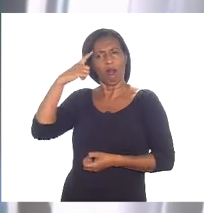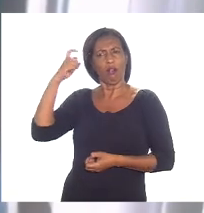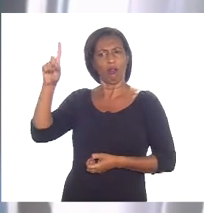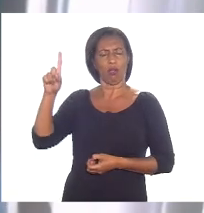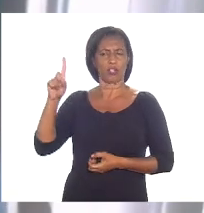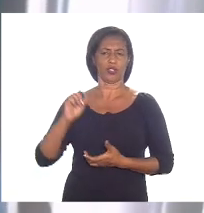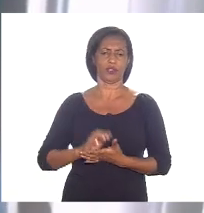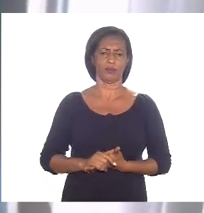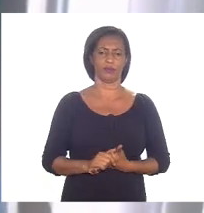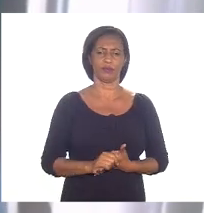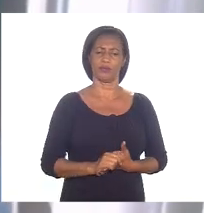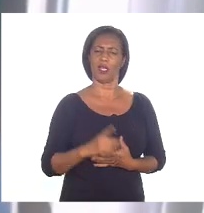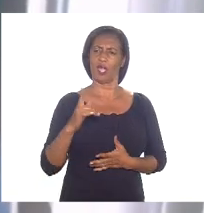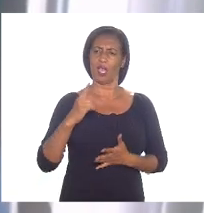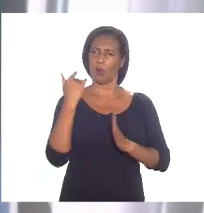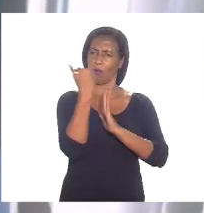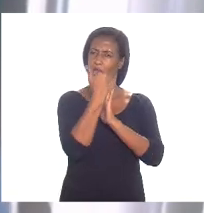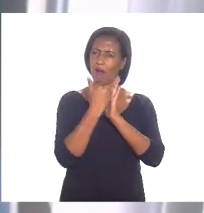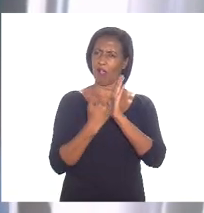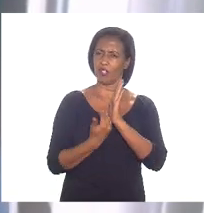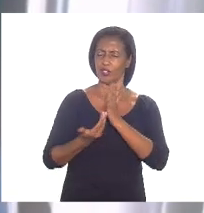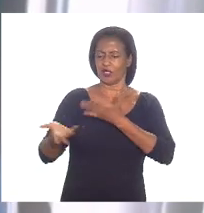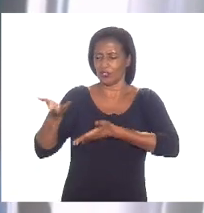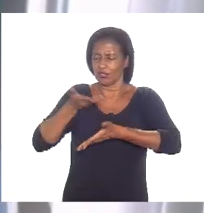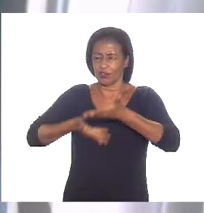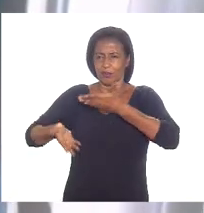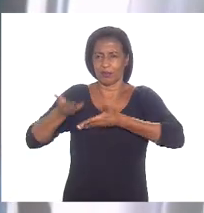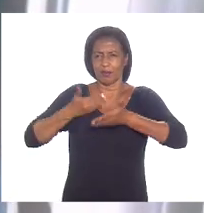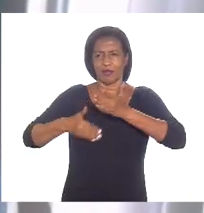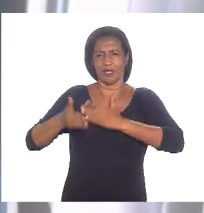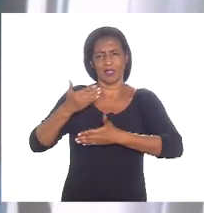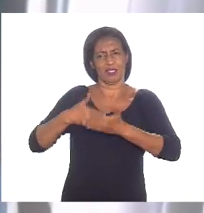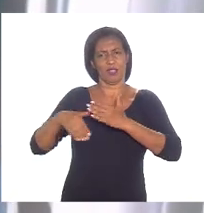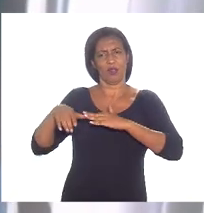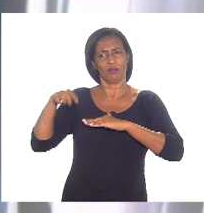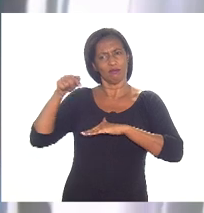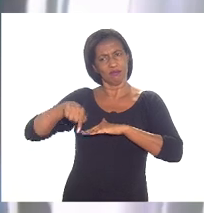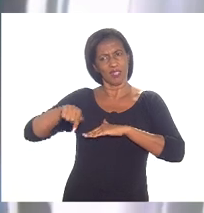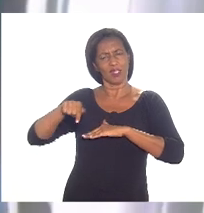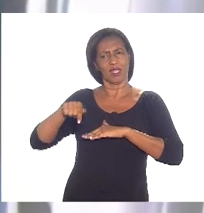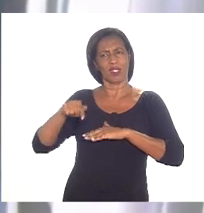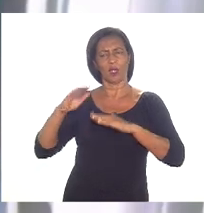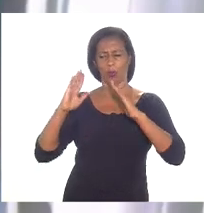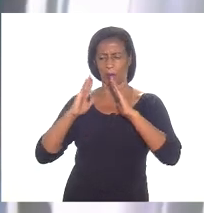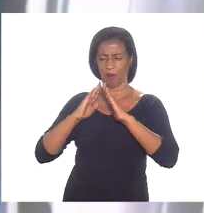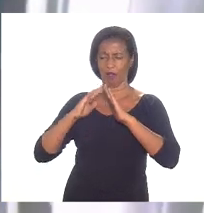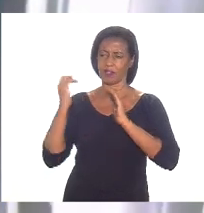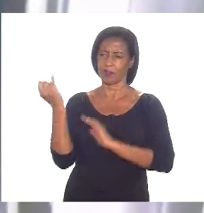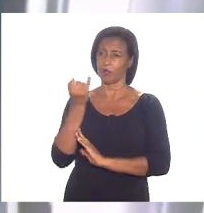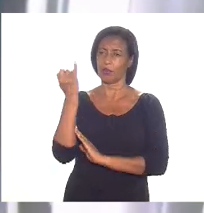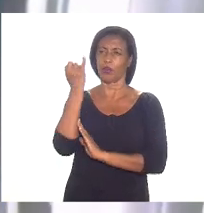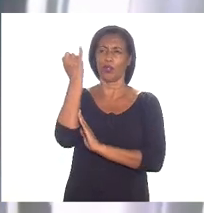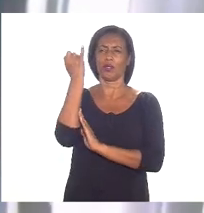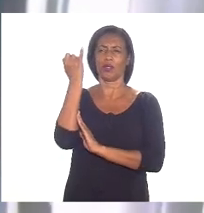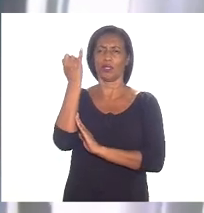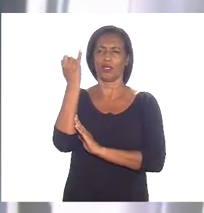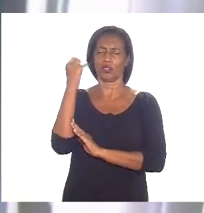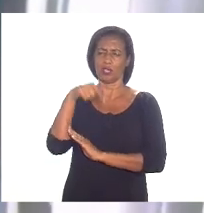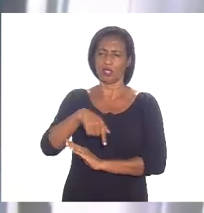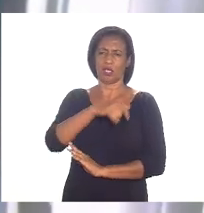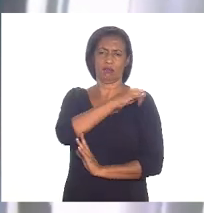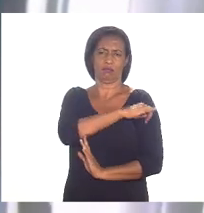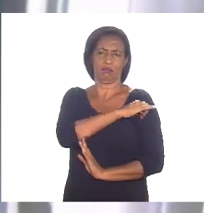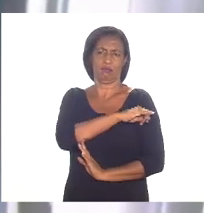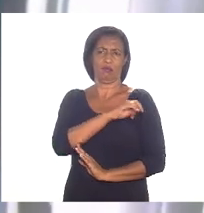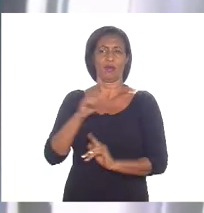de cooperação positiva da Assembleia Legislativa do Estado com uma instituição importante da comunidade científica do Rio de Janeiro, que é a UFRJ.